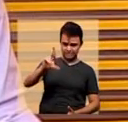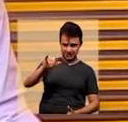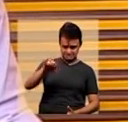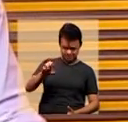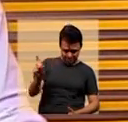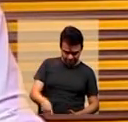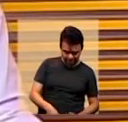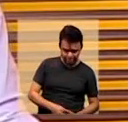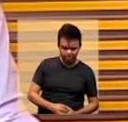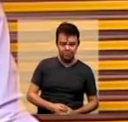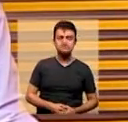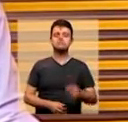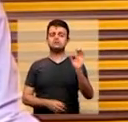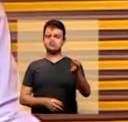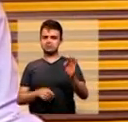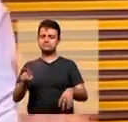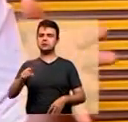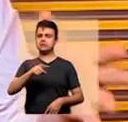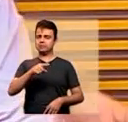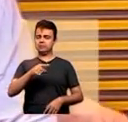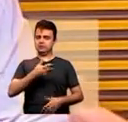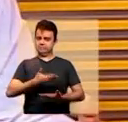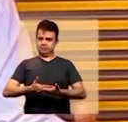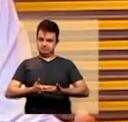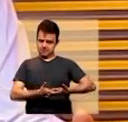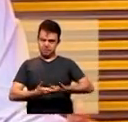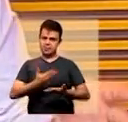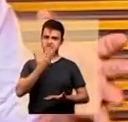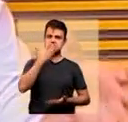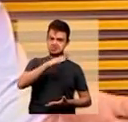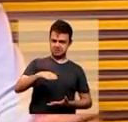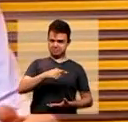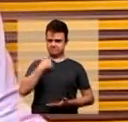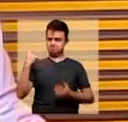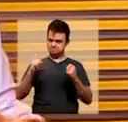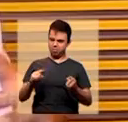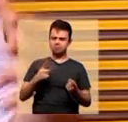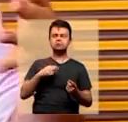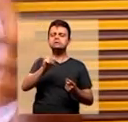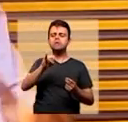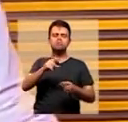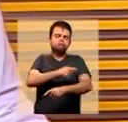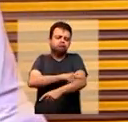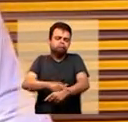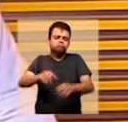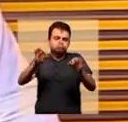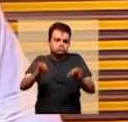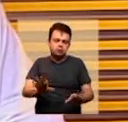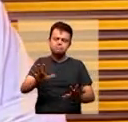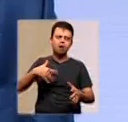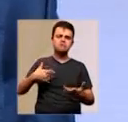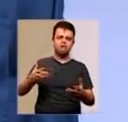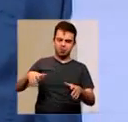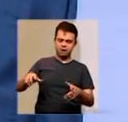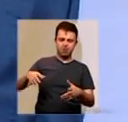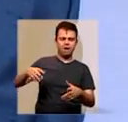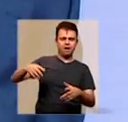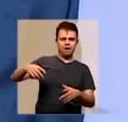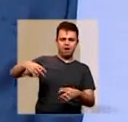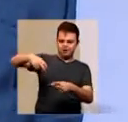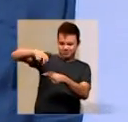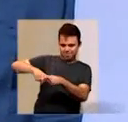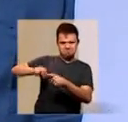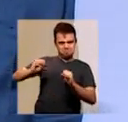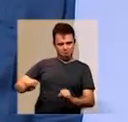crime também, ele está pondo essa criança em risco. Sem Por dúvida. mais que ele dirija apropriadamente, ele está cometendo um crime. Sim, não só esse,